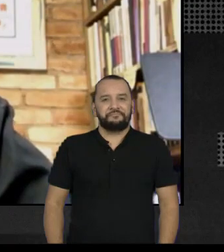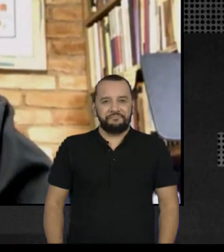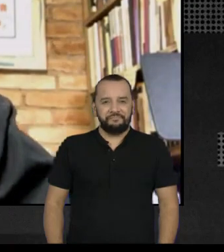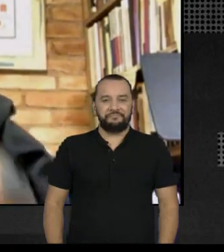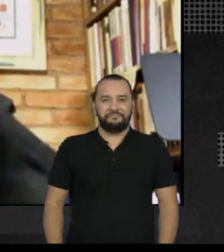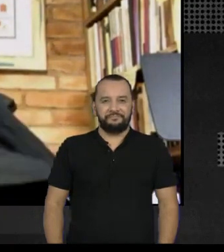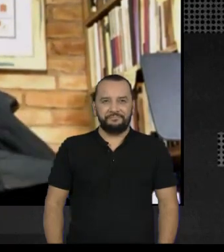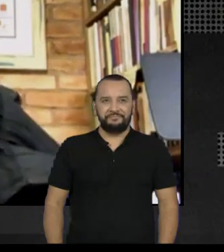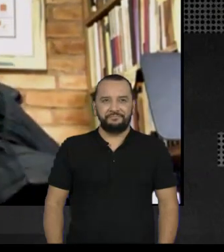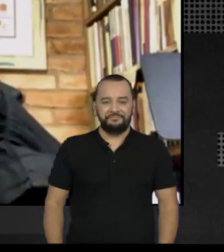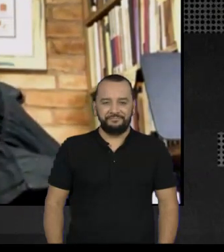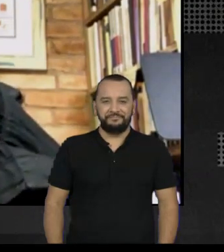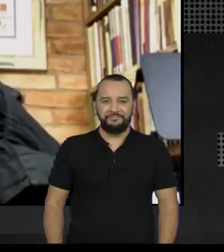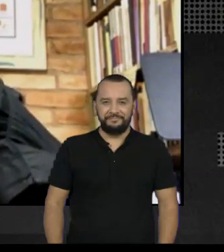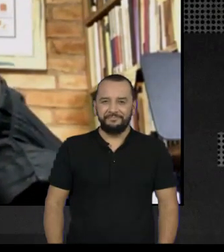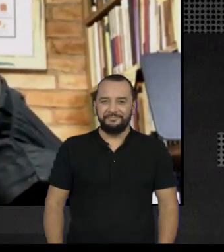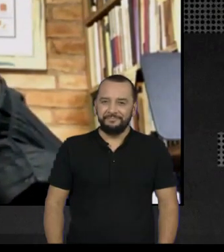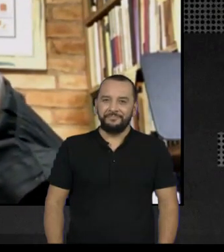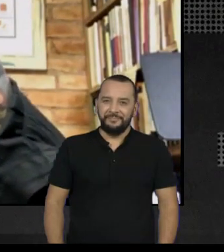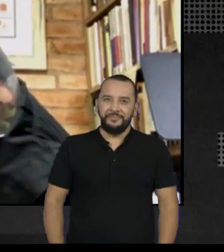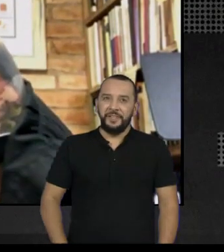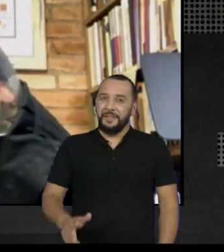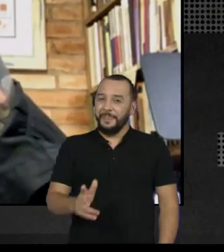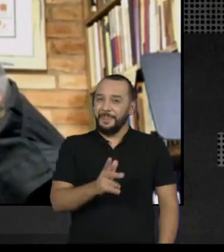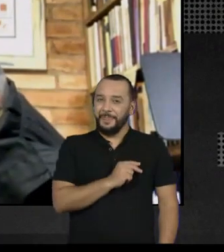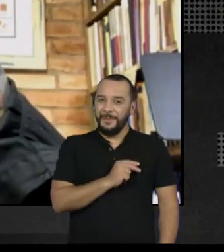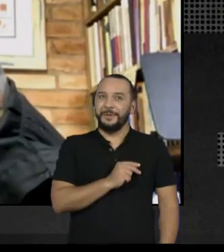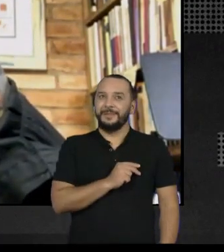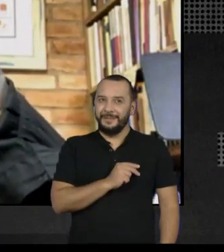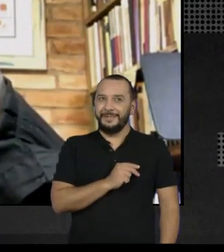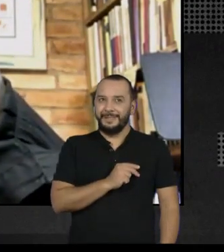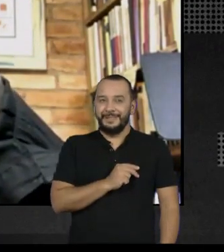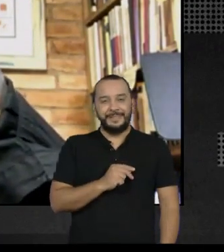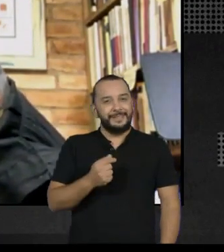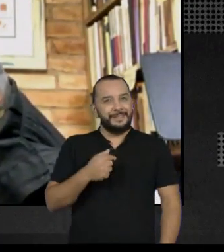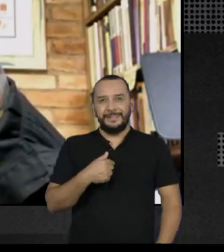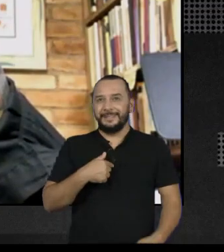mais pródigos do teatro brasileiro.